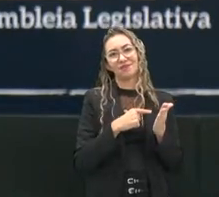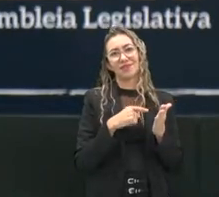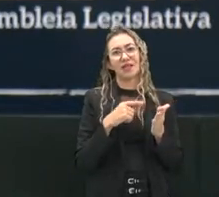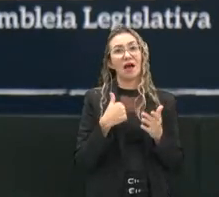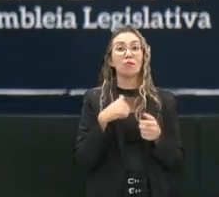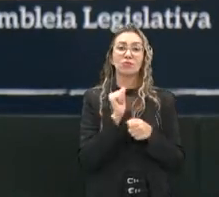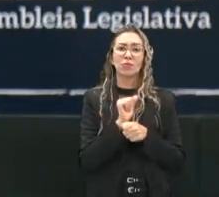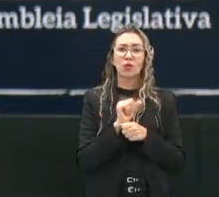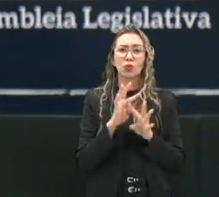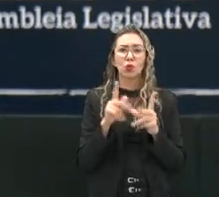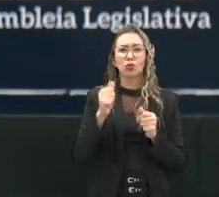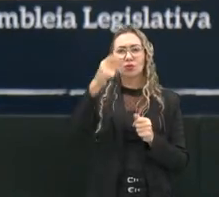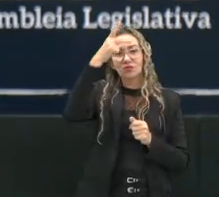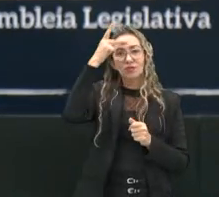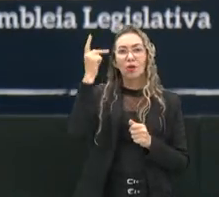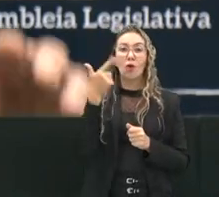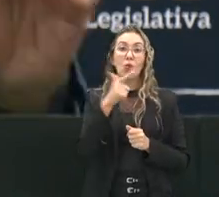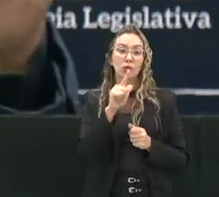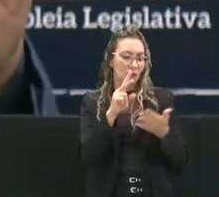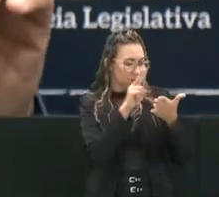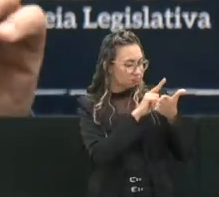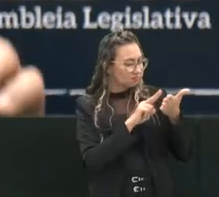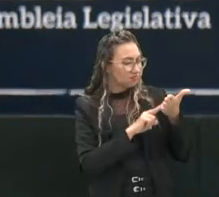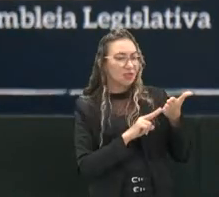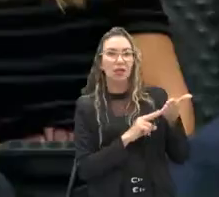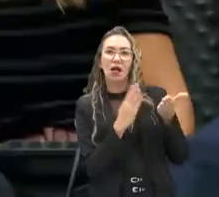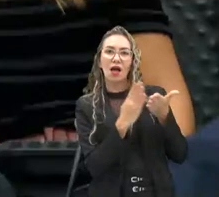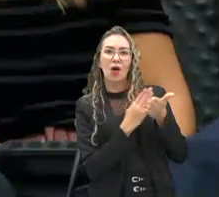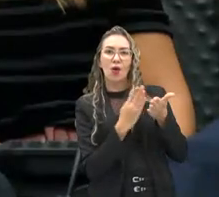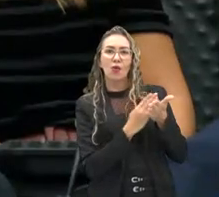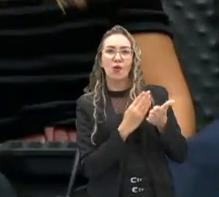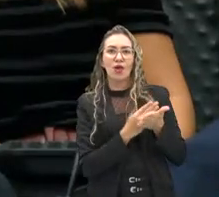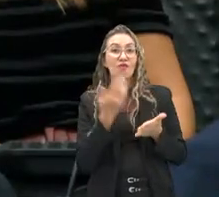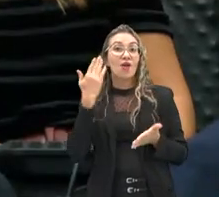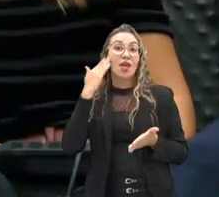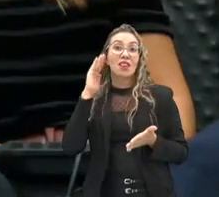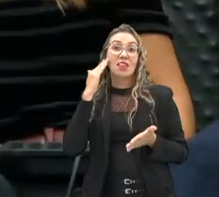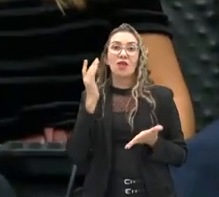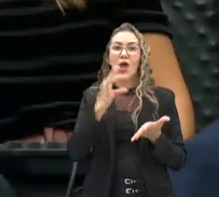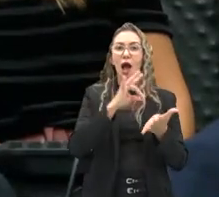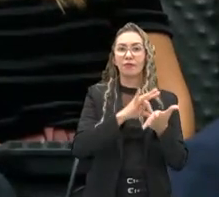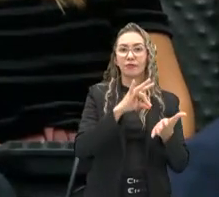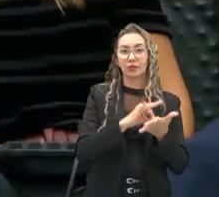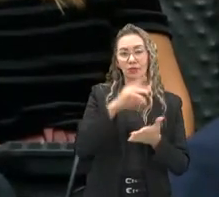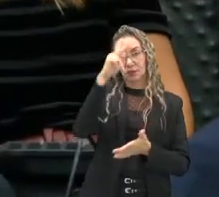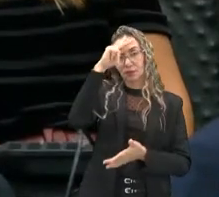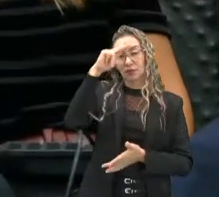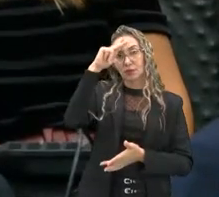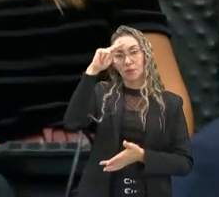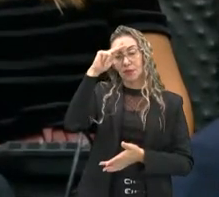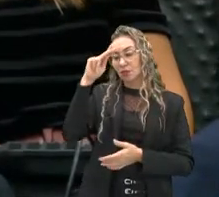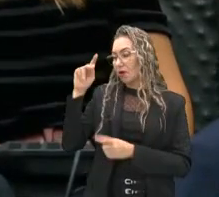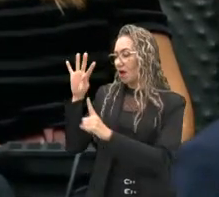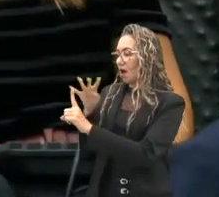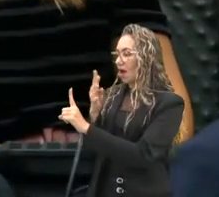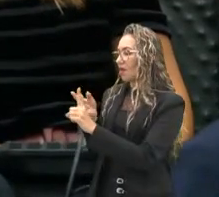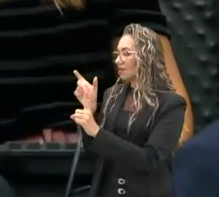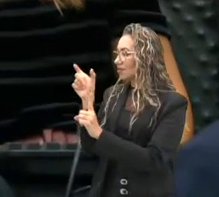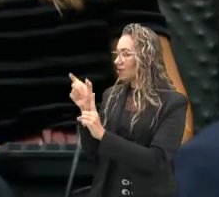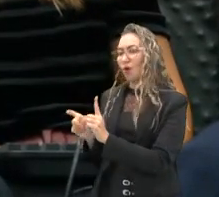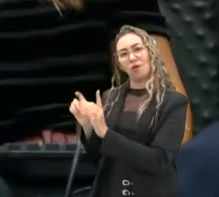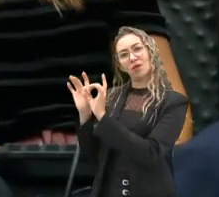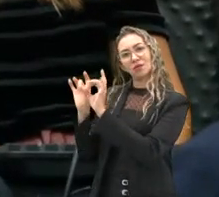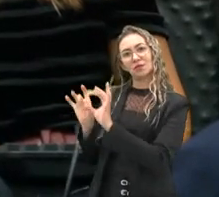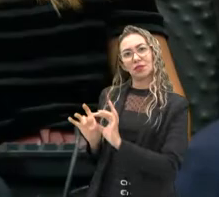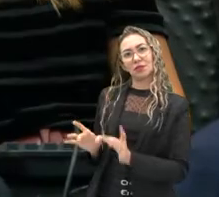foi Filinto. Nós pretendemos fazer um lançamento desse livro em Brasília e no Rio de Janeiro, e aonde for